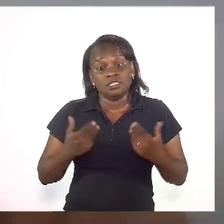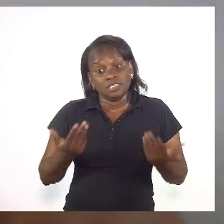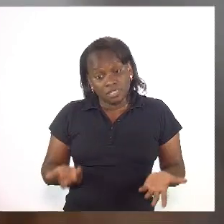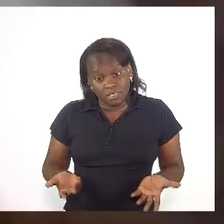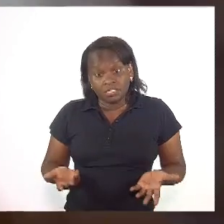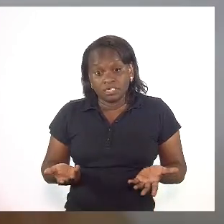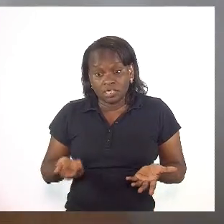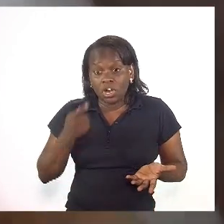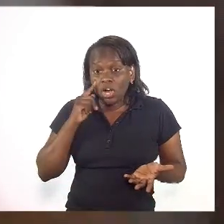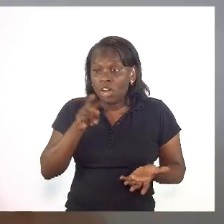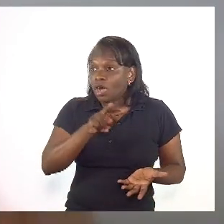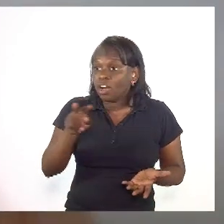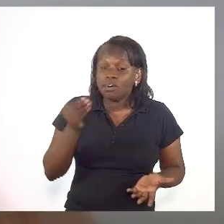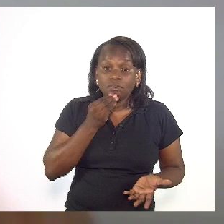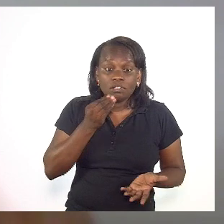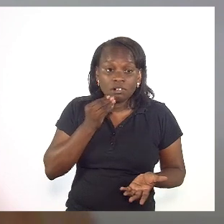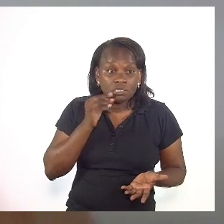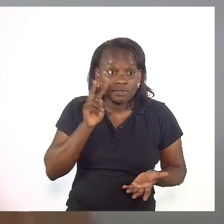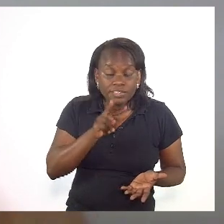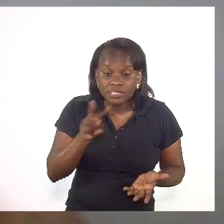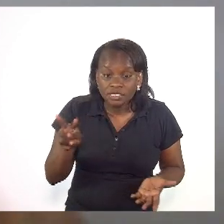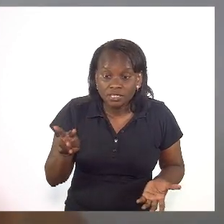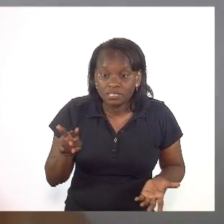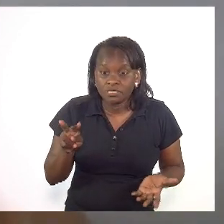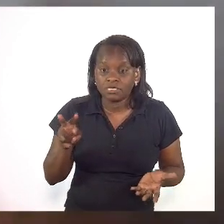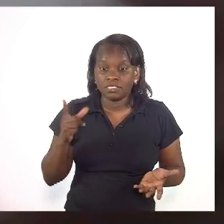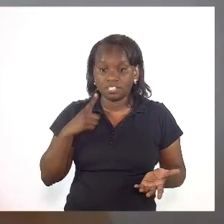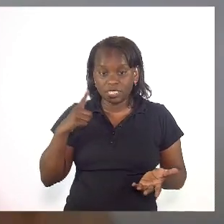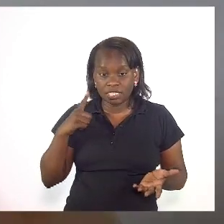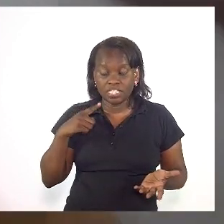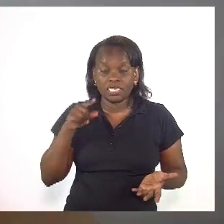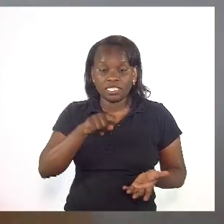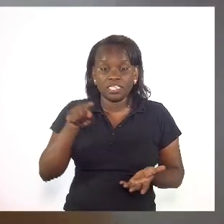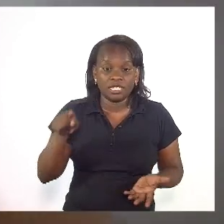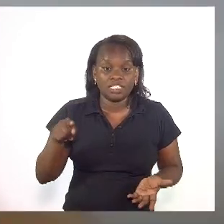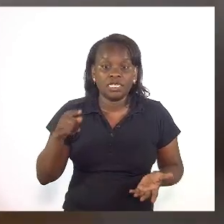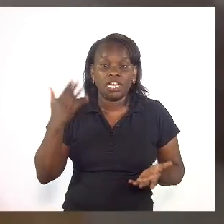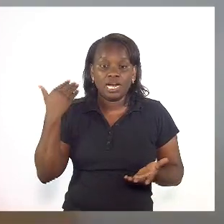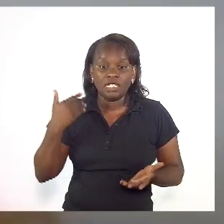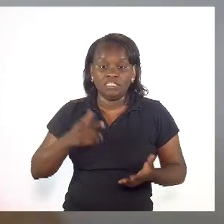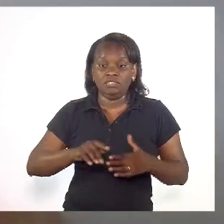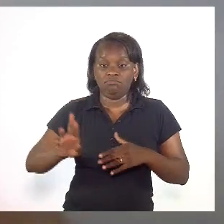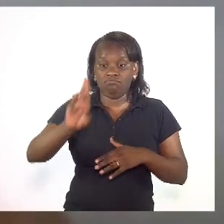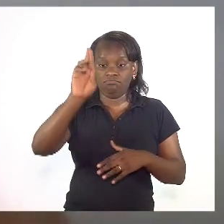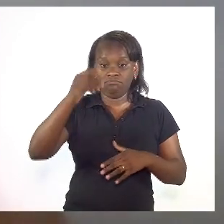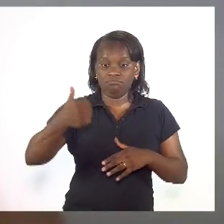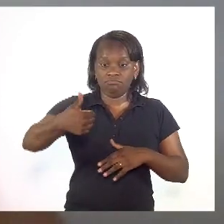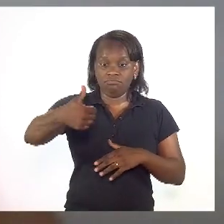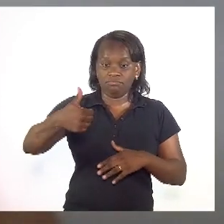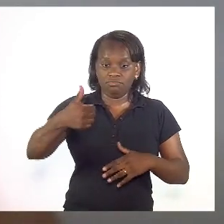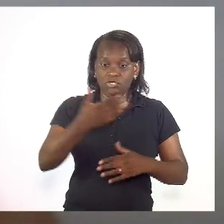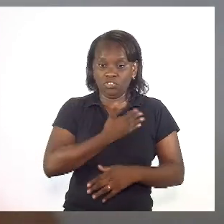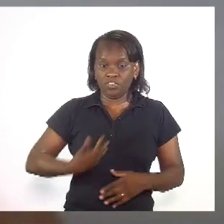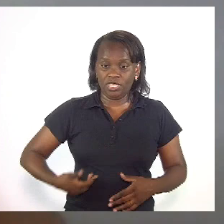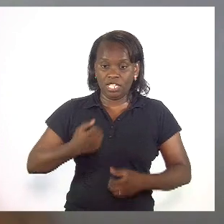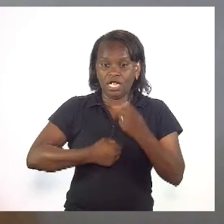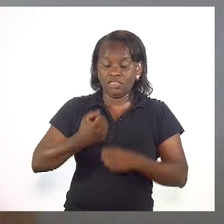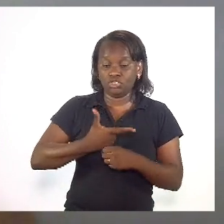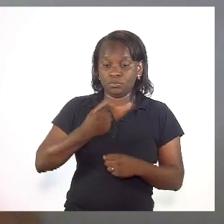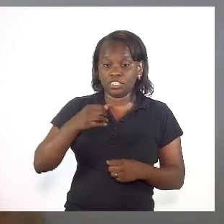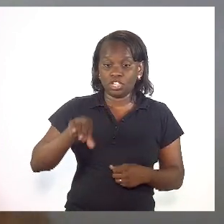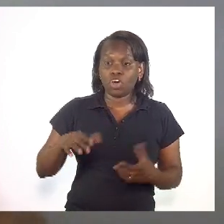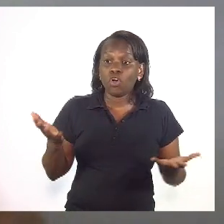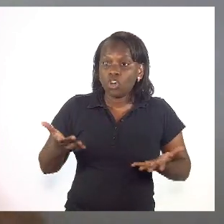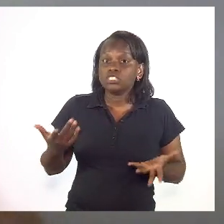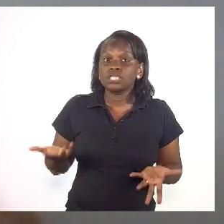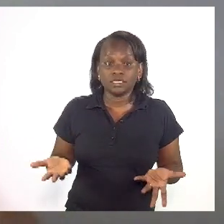olha a situação que encontra-se aquele que estava à frente do governo no ano 2019. Olha a situação